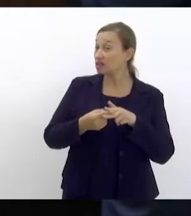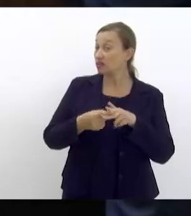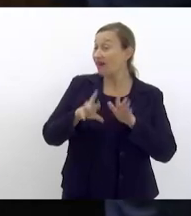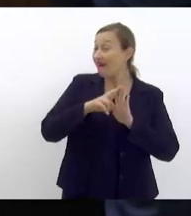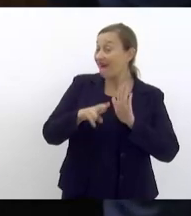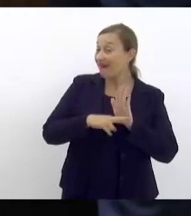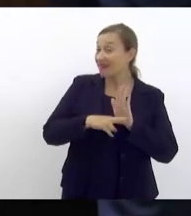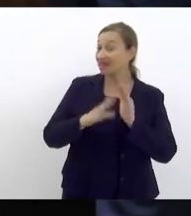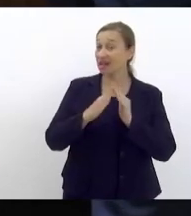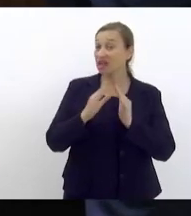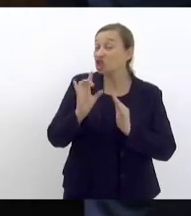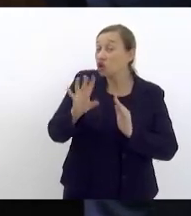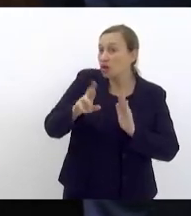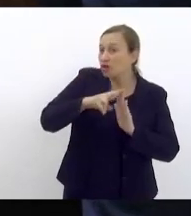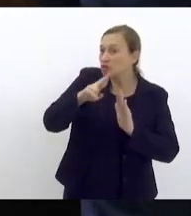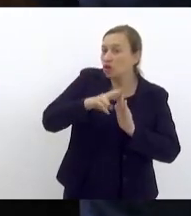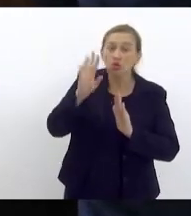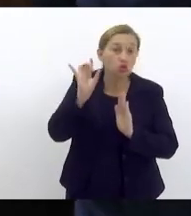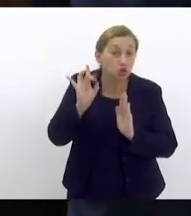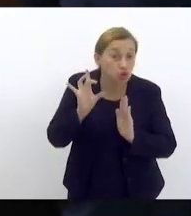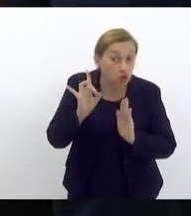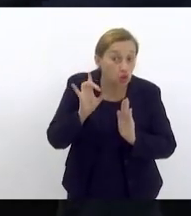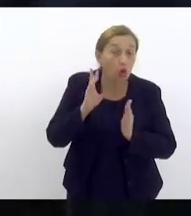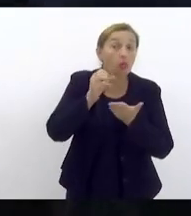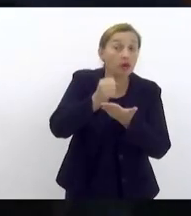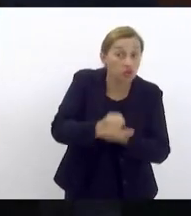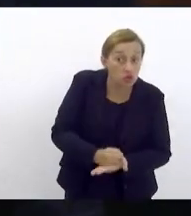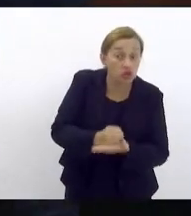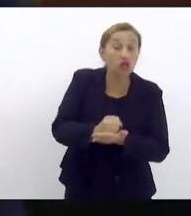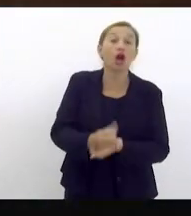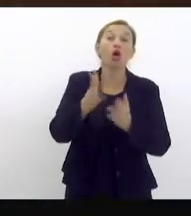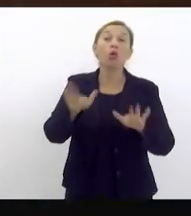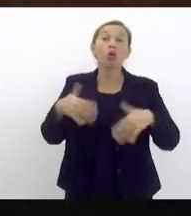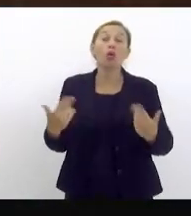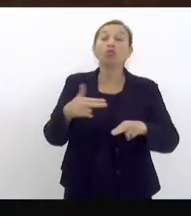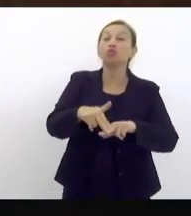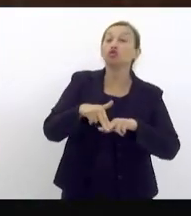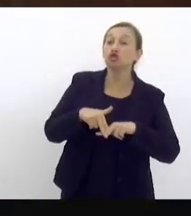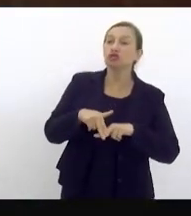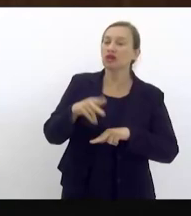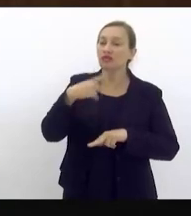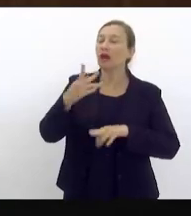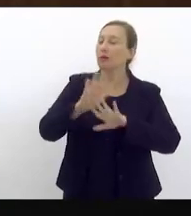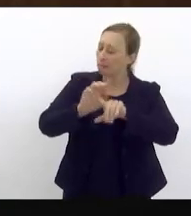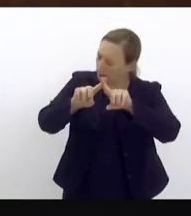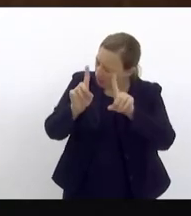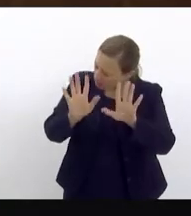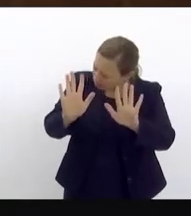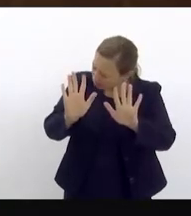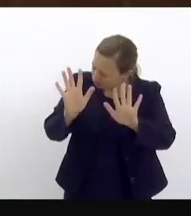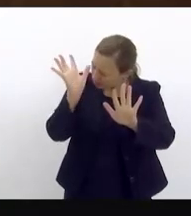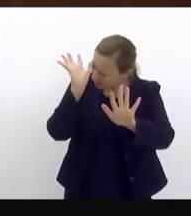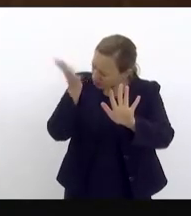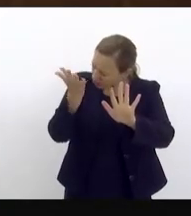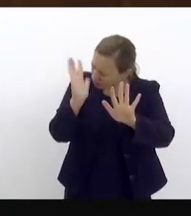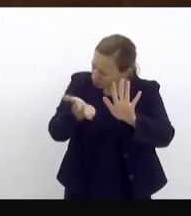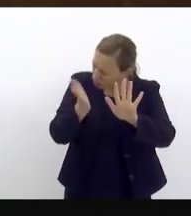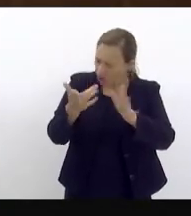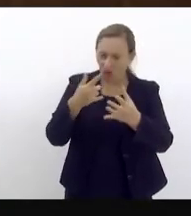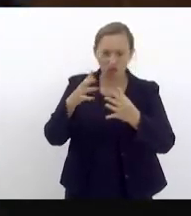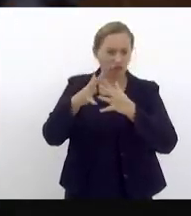é só uma resolução é só para sustentar qual foi o motivo da da celeuma mas tá resolvido não vou mais atrapalhar a